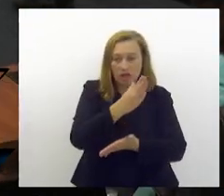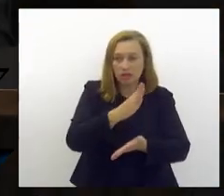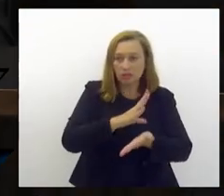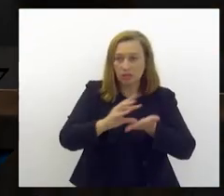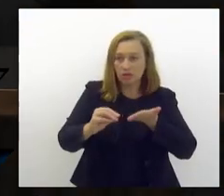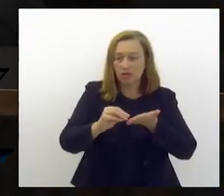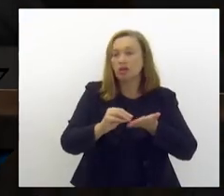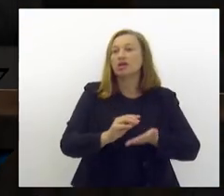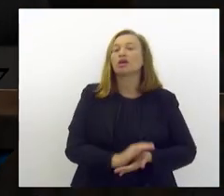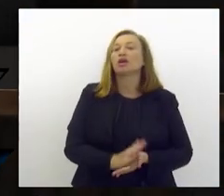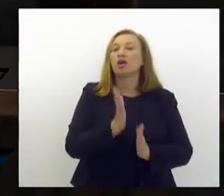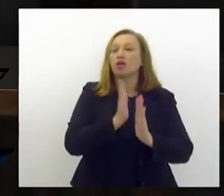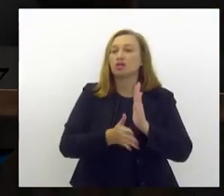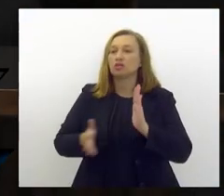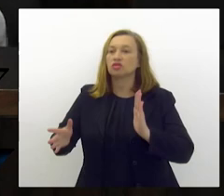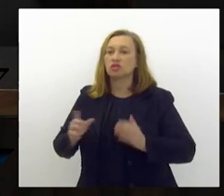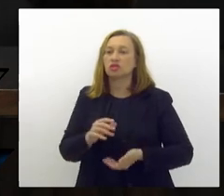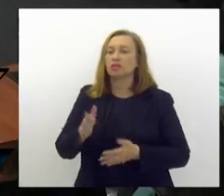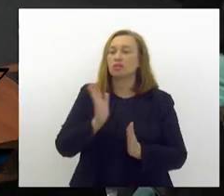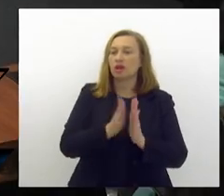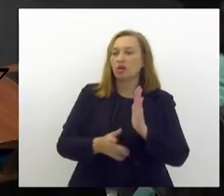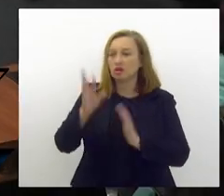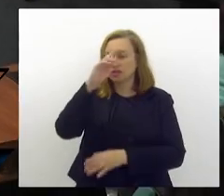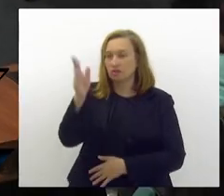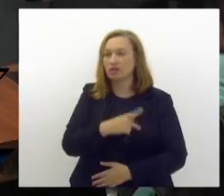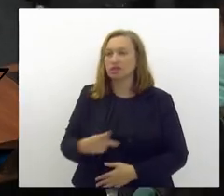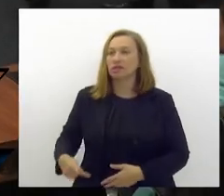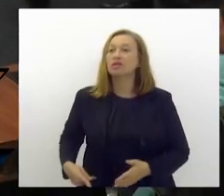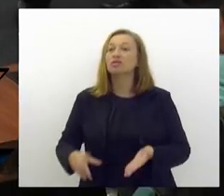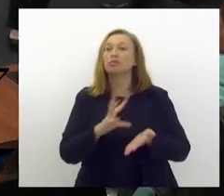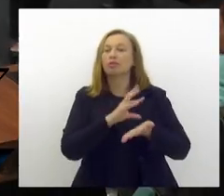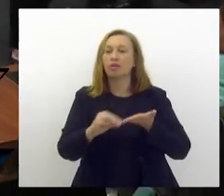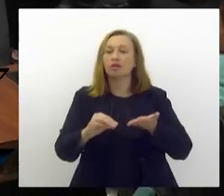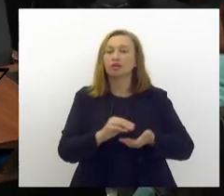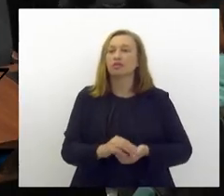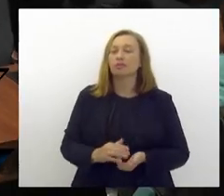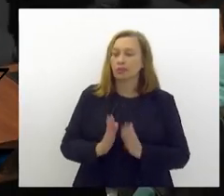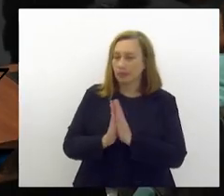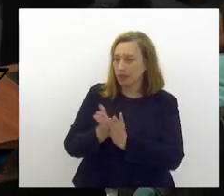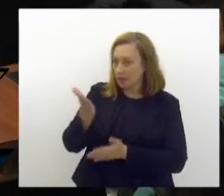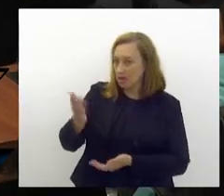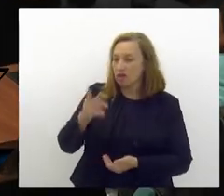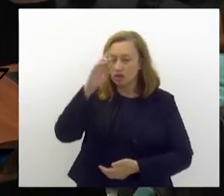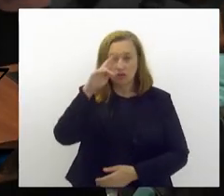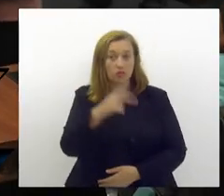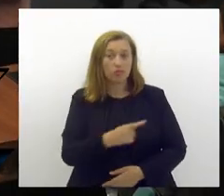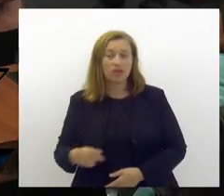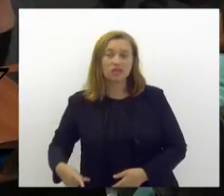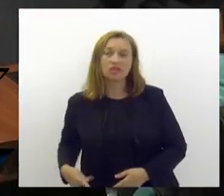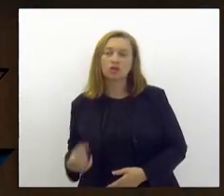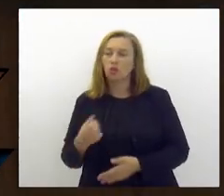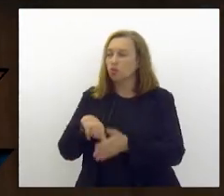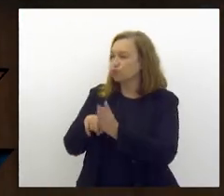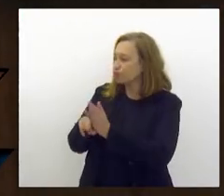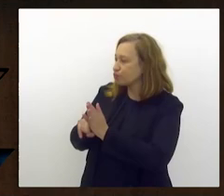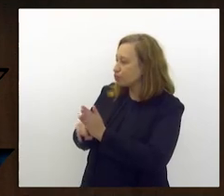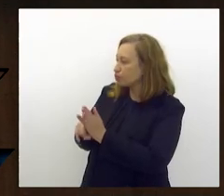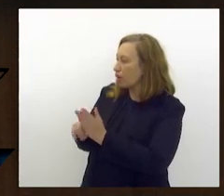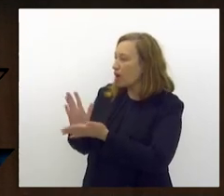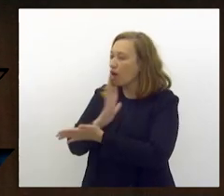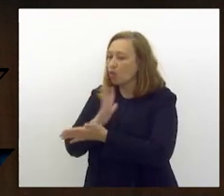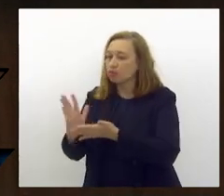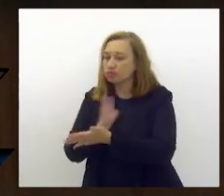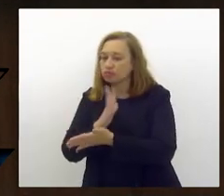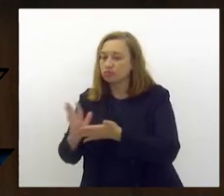a ordem do dia. Pela ordem, presidente, sobre a pauta. Por favor. Presidente, consultei um dos coautores